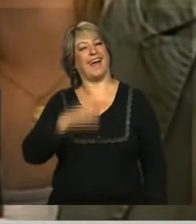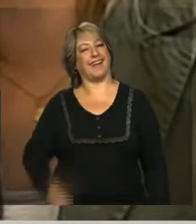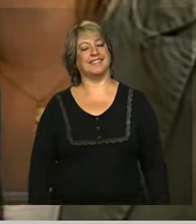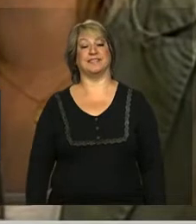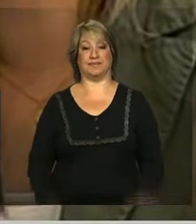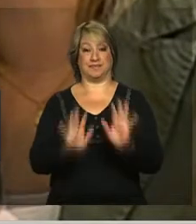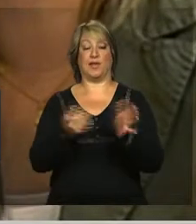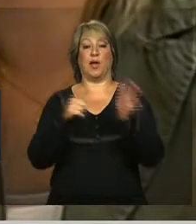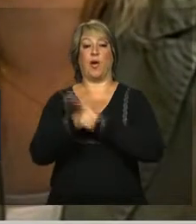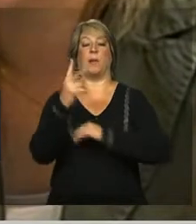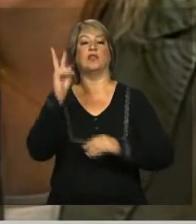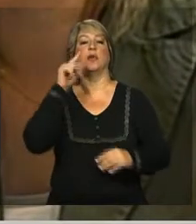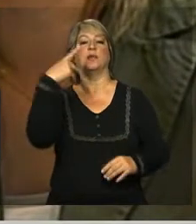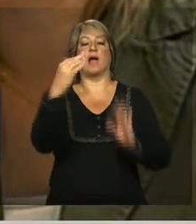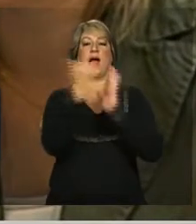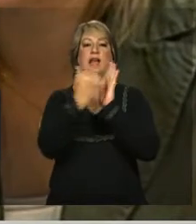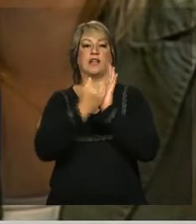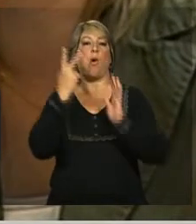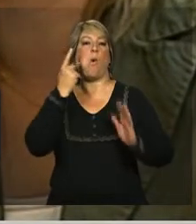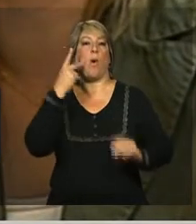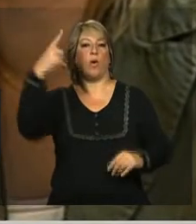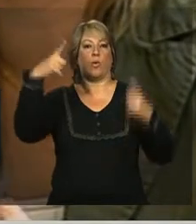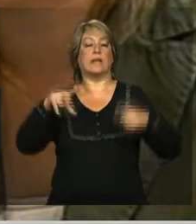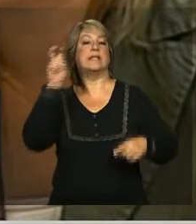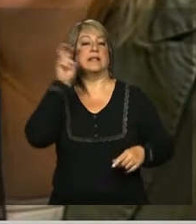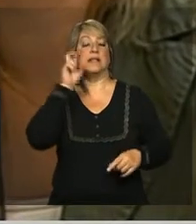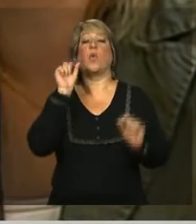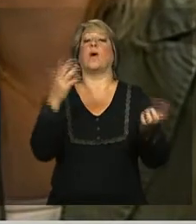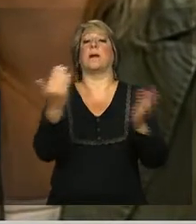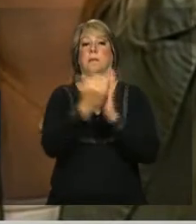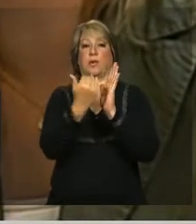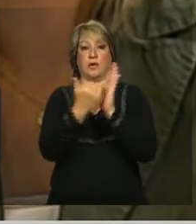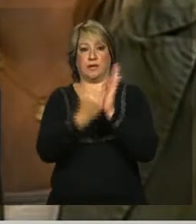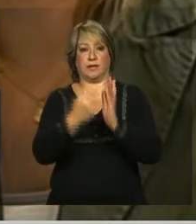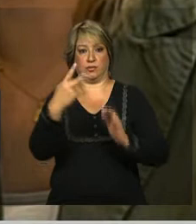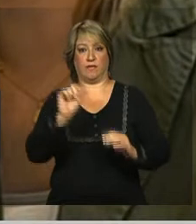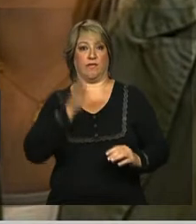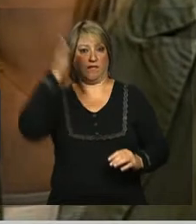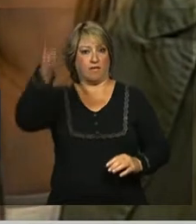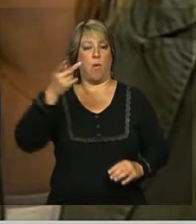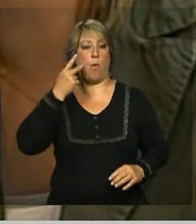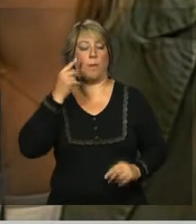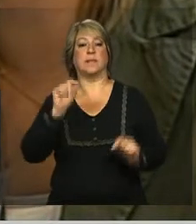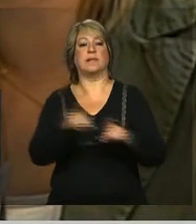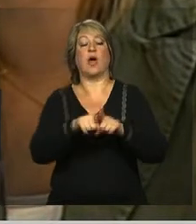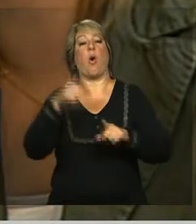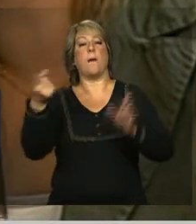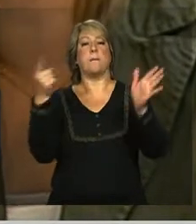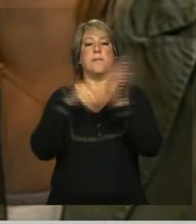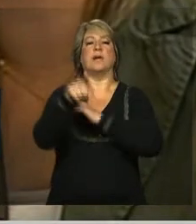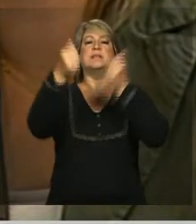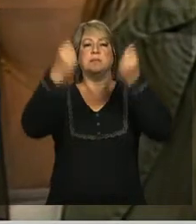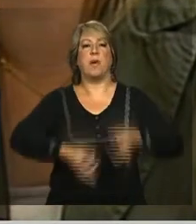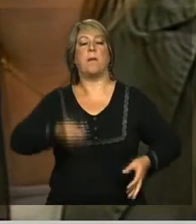uma delas sobre sua agenda no Ceará na quinta-feira eu gostaria de saber o que que tá programado nessa agenda e a outra para